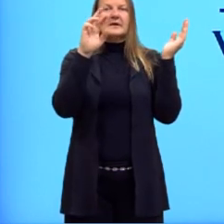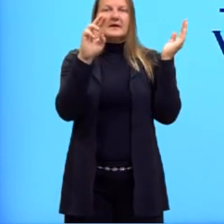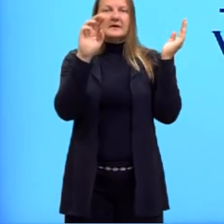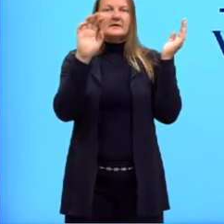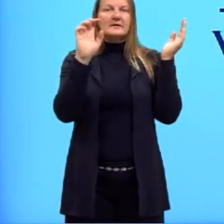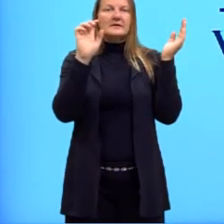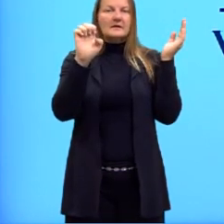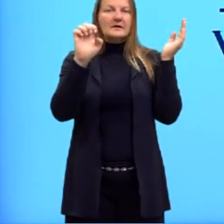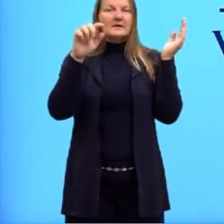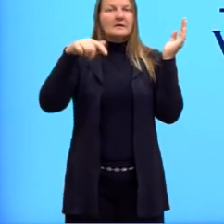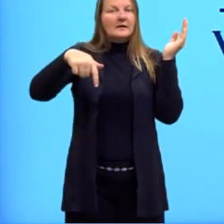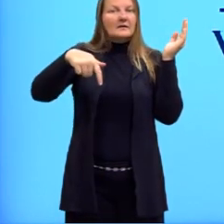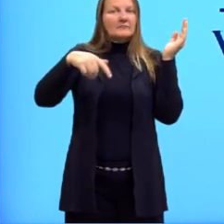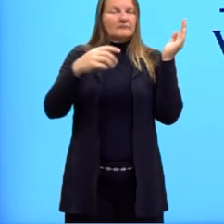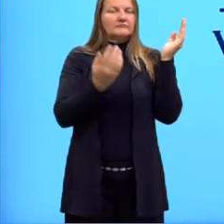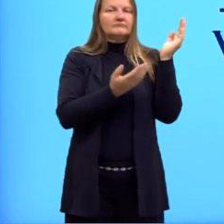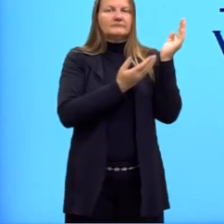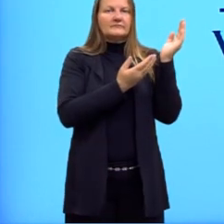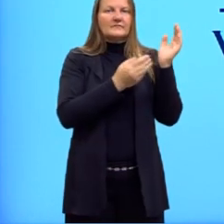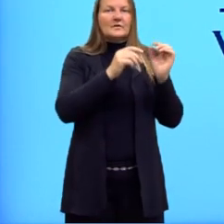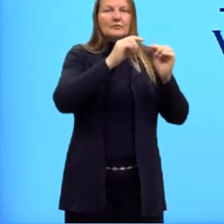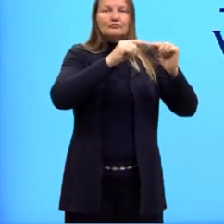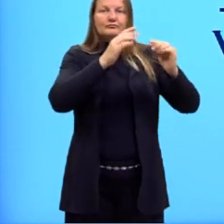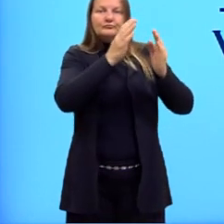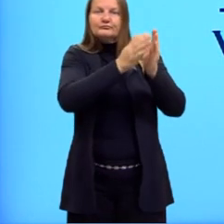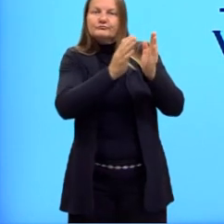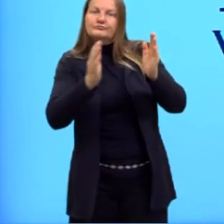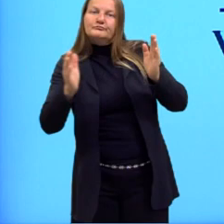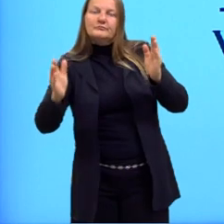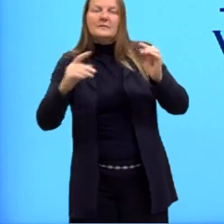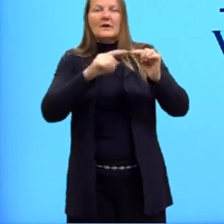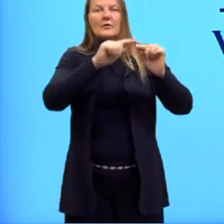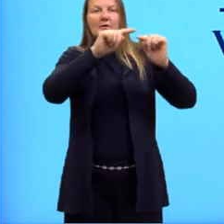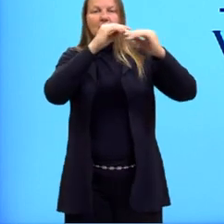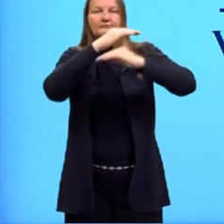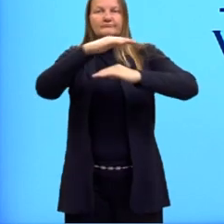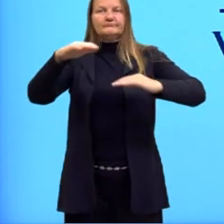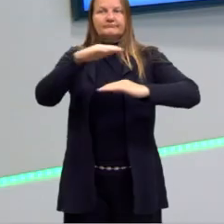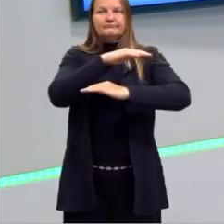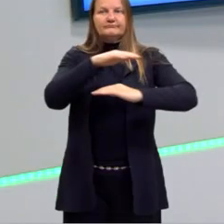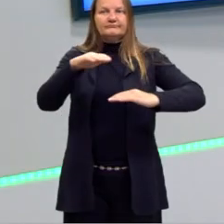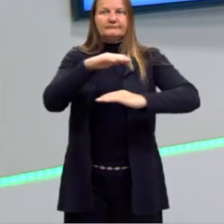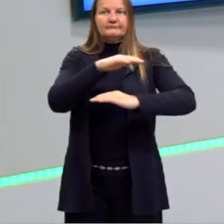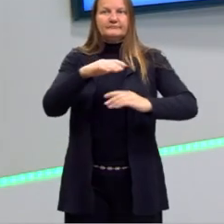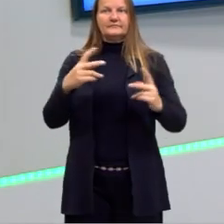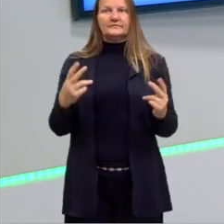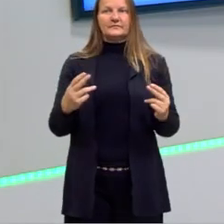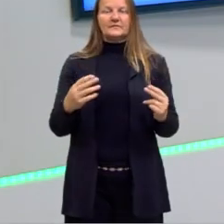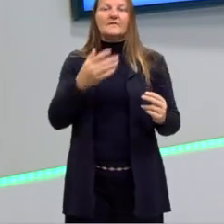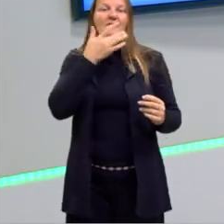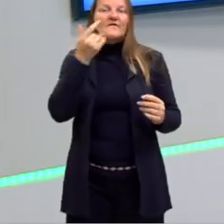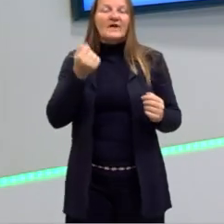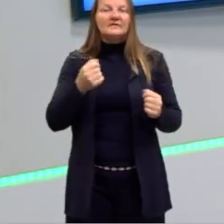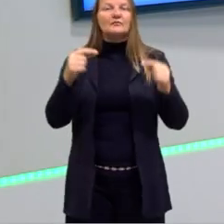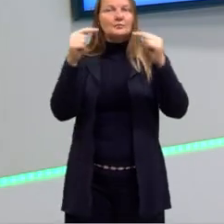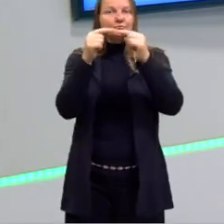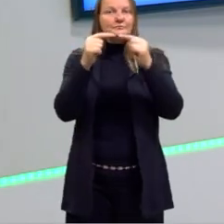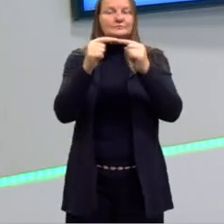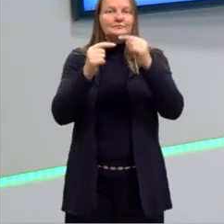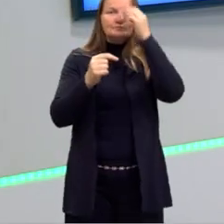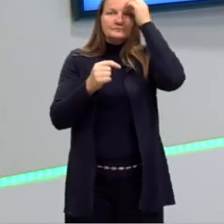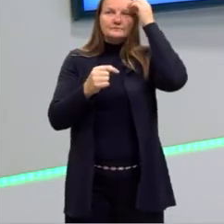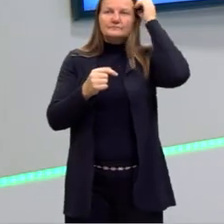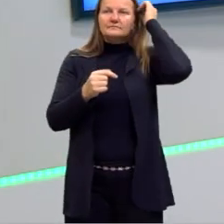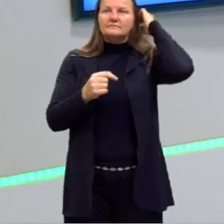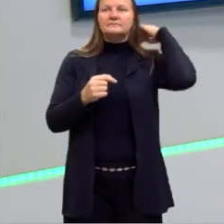fez com o circuito insere agora a gente vai fazer com o circuito em paralelo para facilitar né esse é o o objetivo e